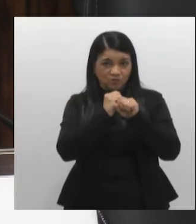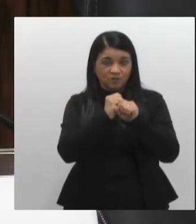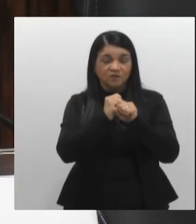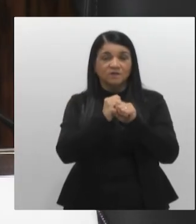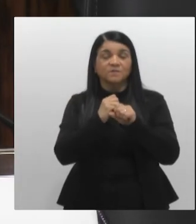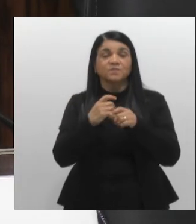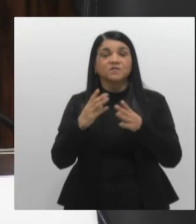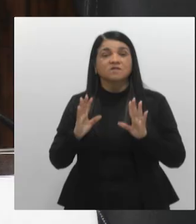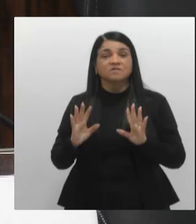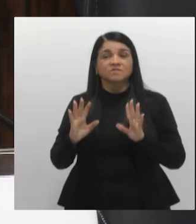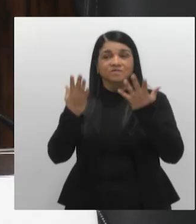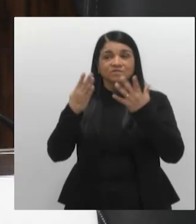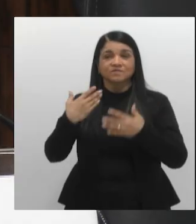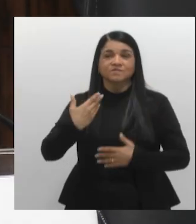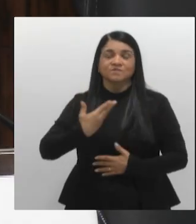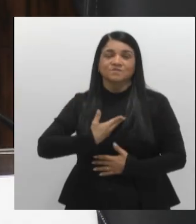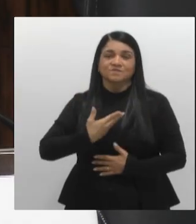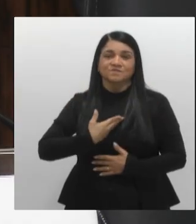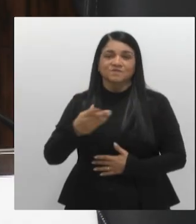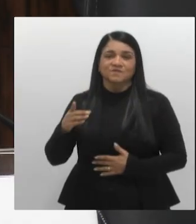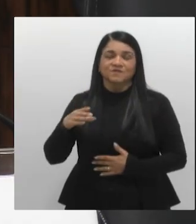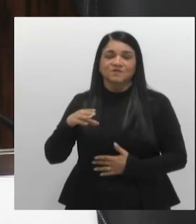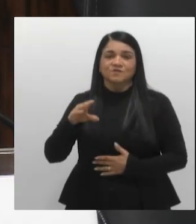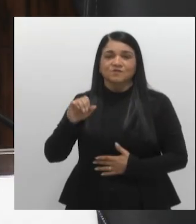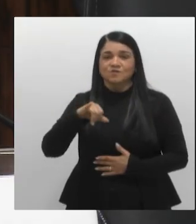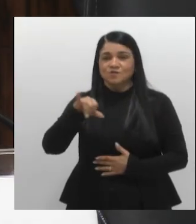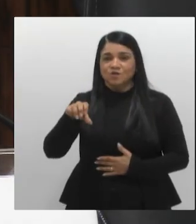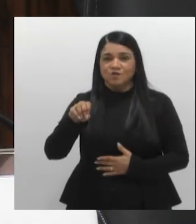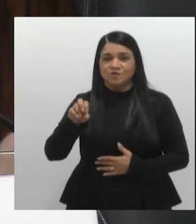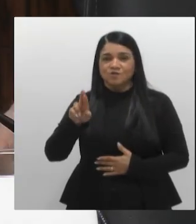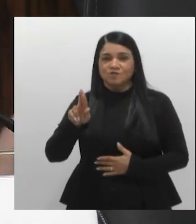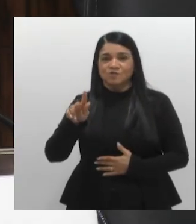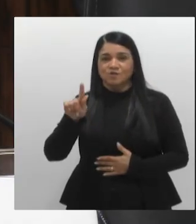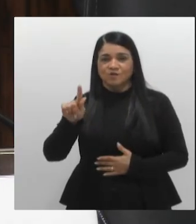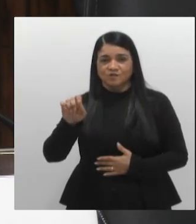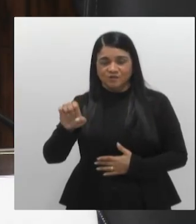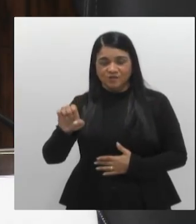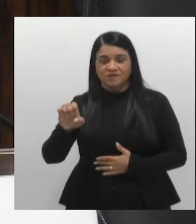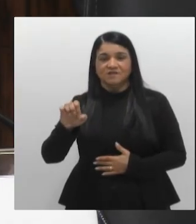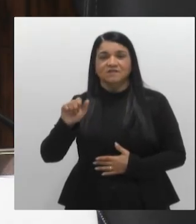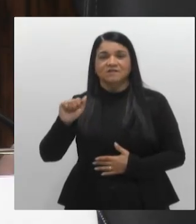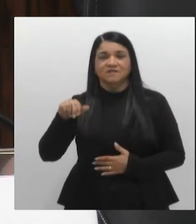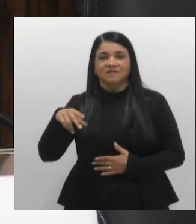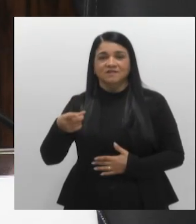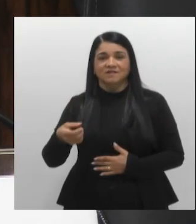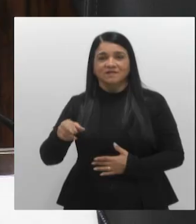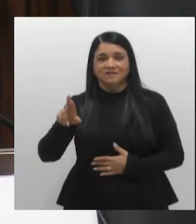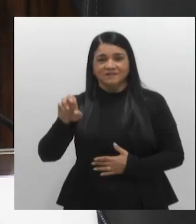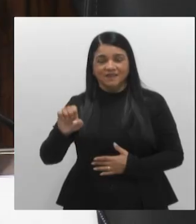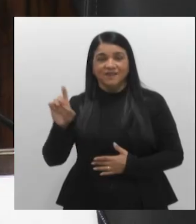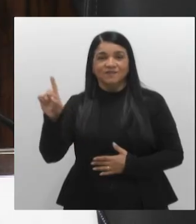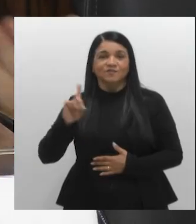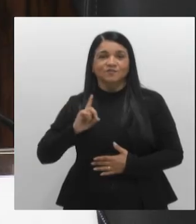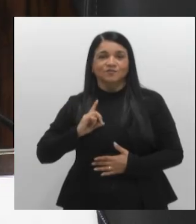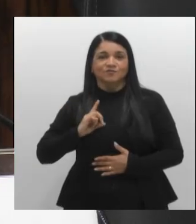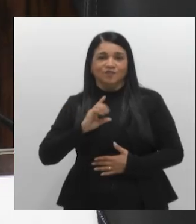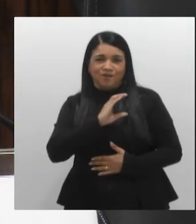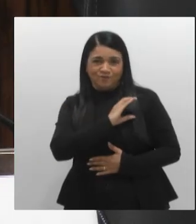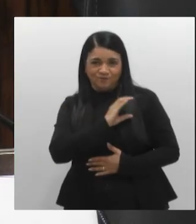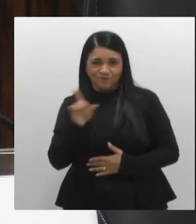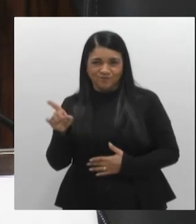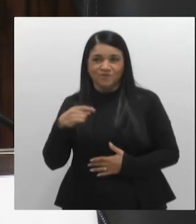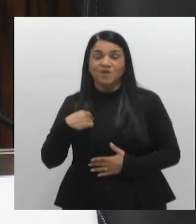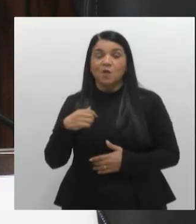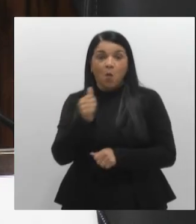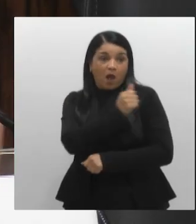quero saudar o cônego Jorge André, que é meu reitor na Escola Diaconal Santo Efrem, a quem eu também sou